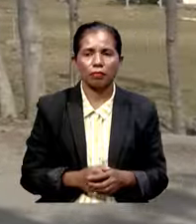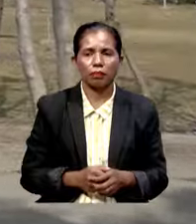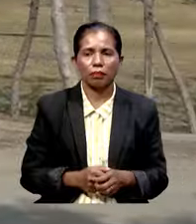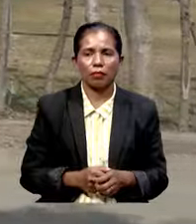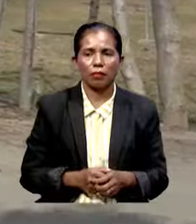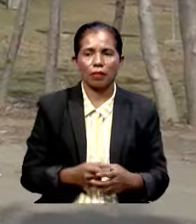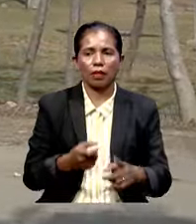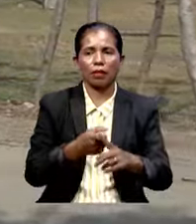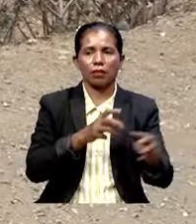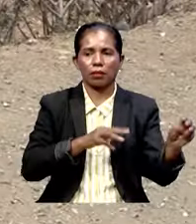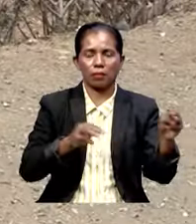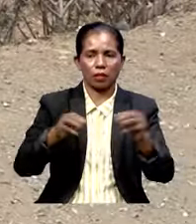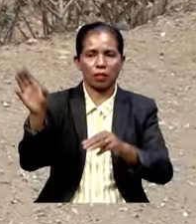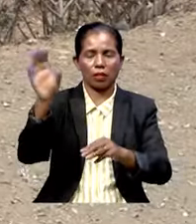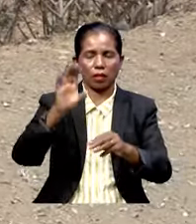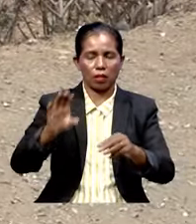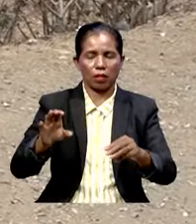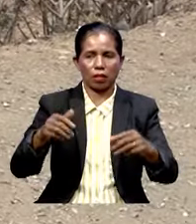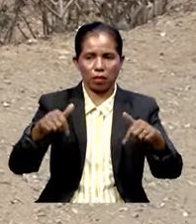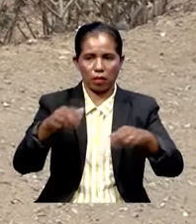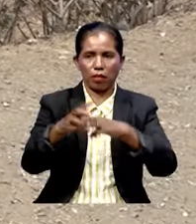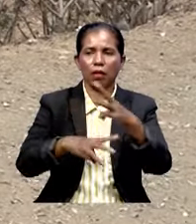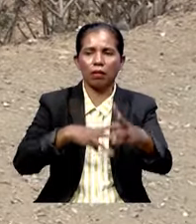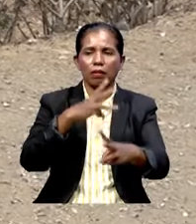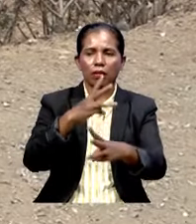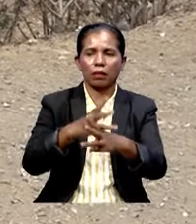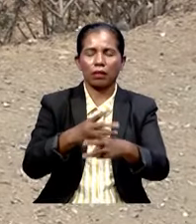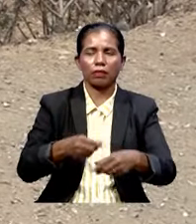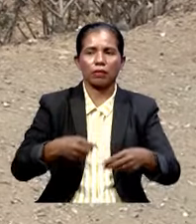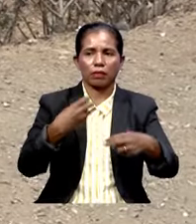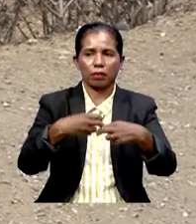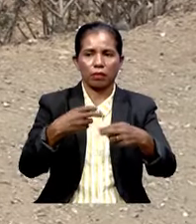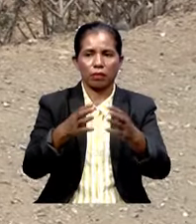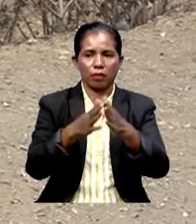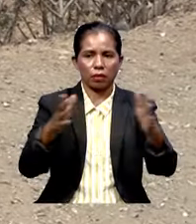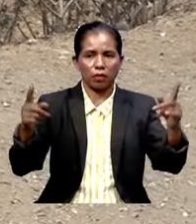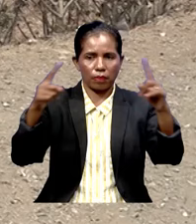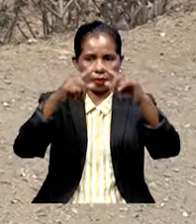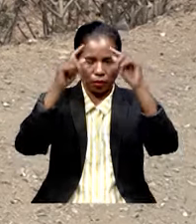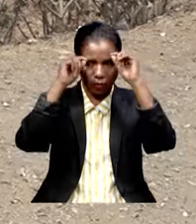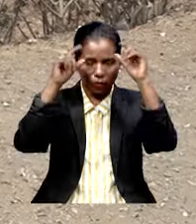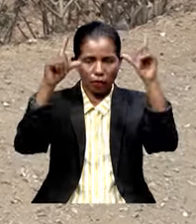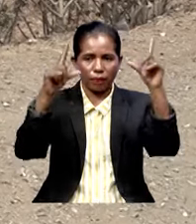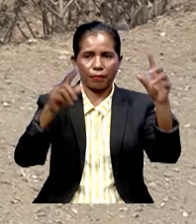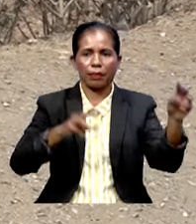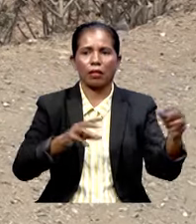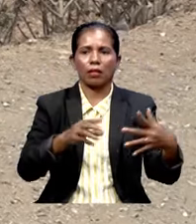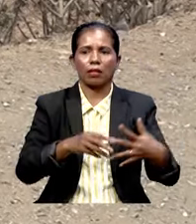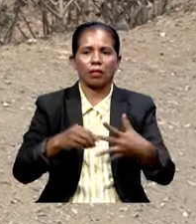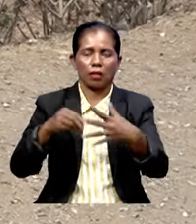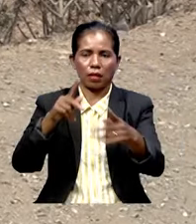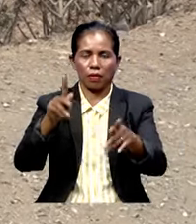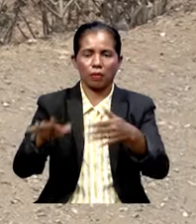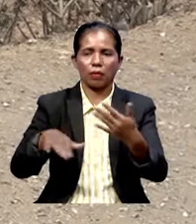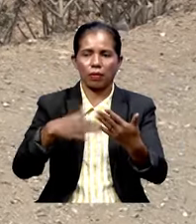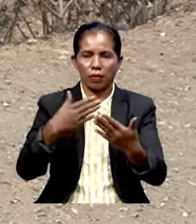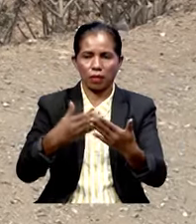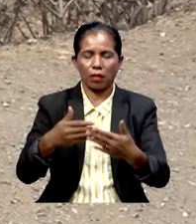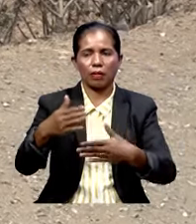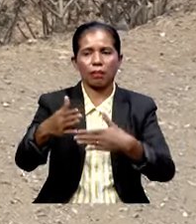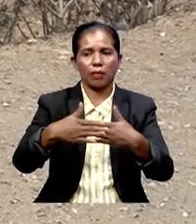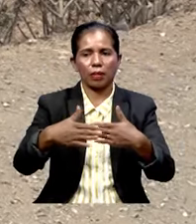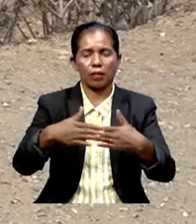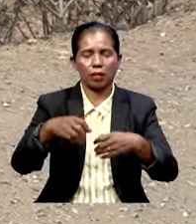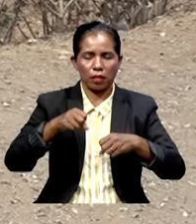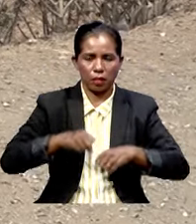Husi mudança climática nebe acontece em mundo, foi impacto mos ba Timor-Leste. Liu-liu, comunidade sira nebe besi kliu